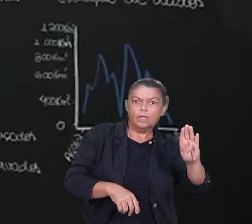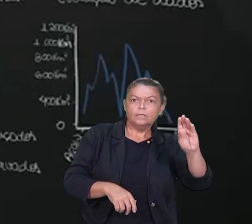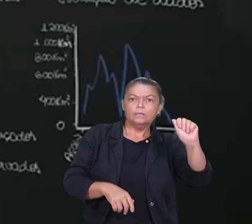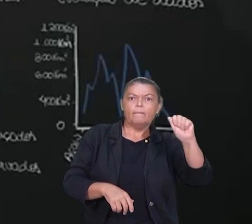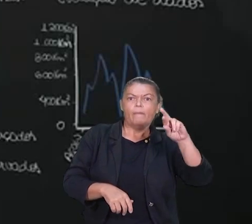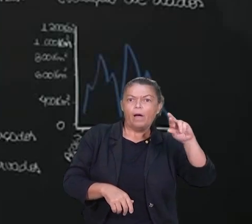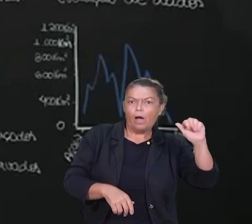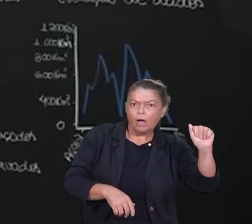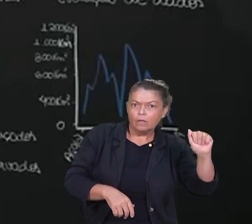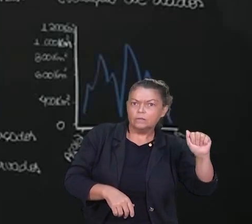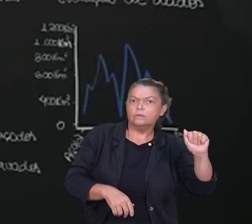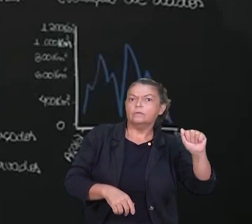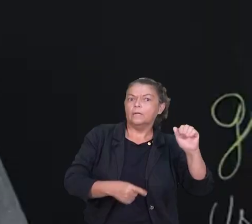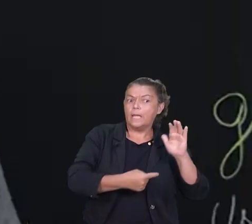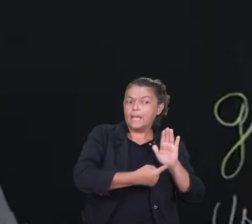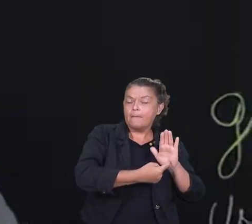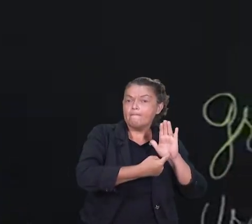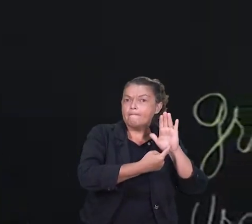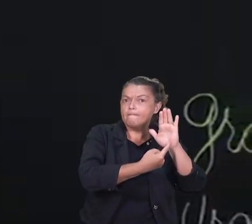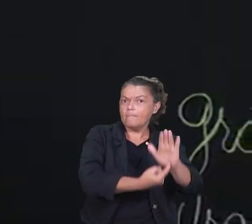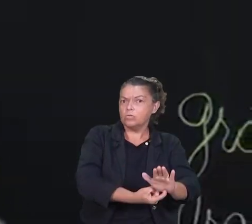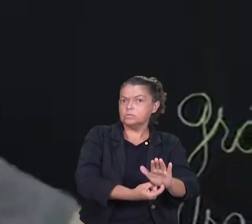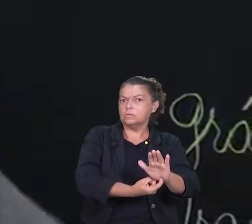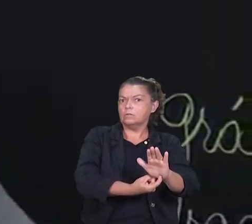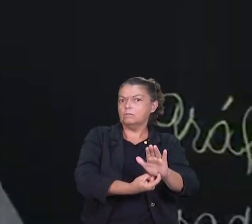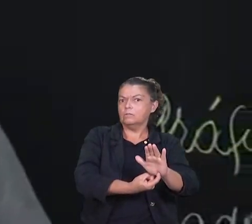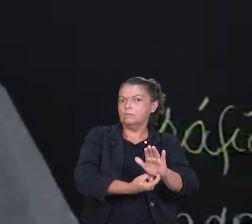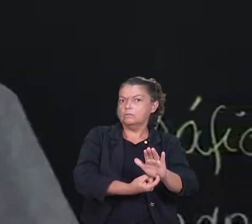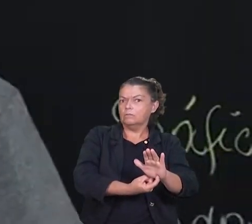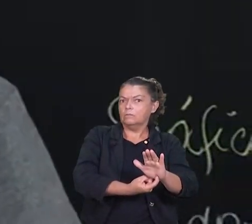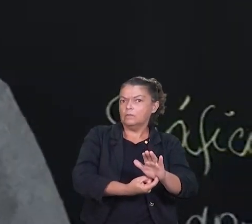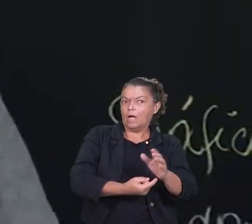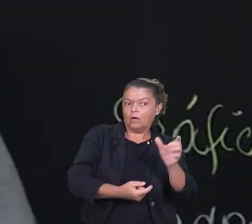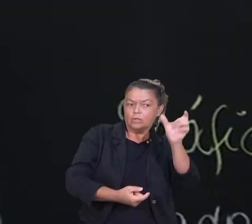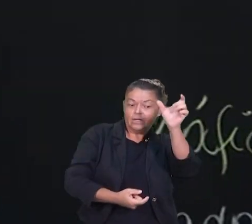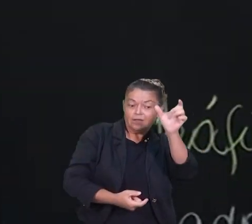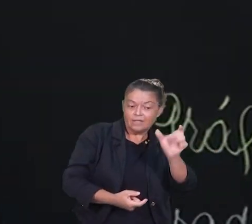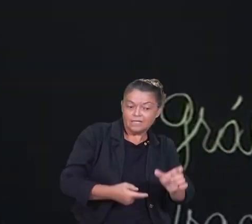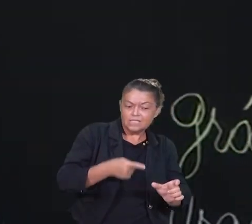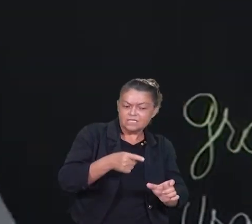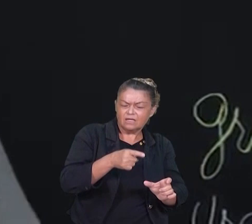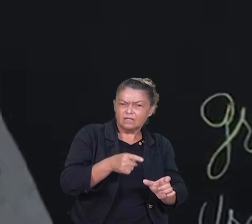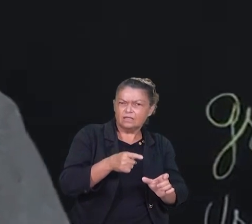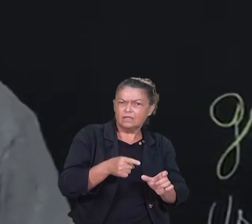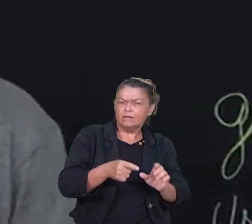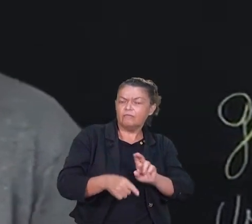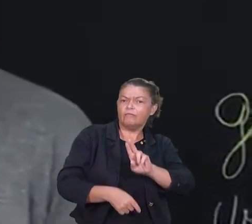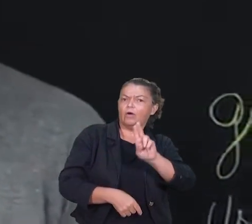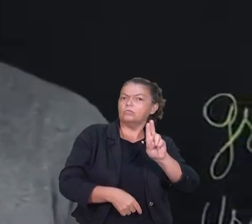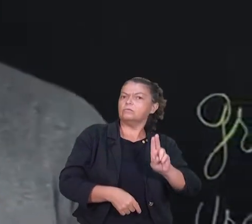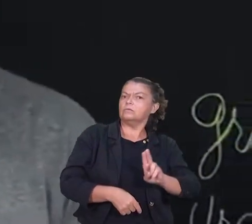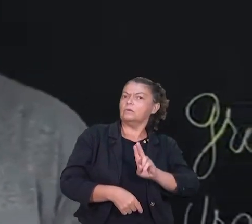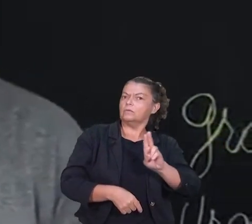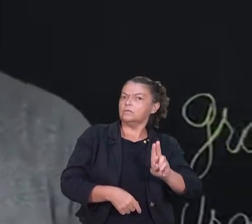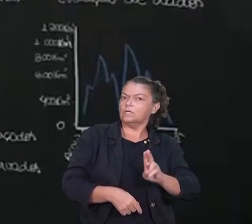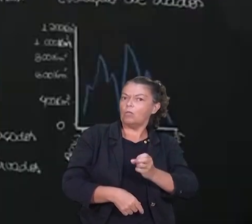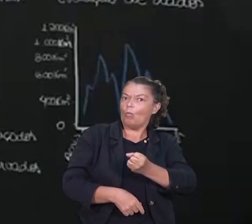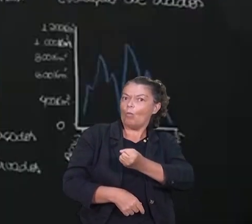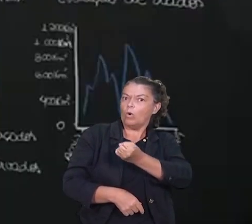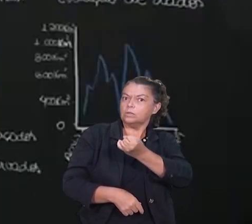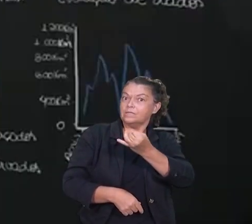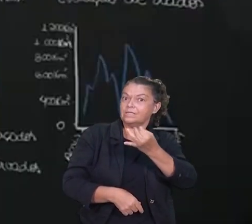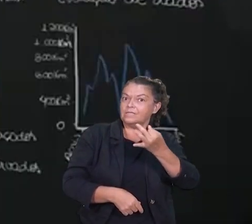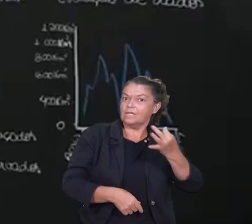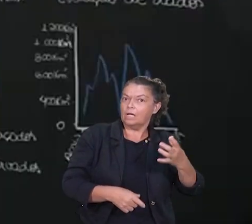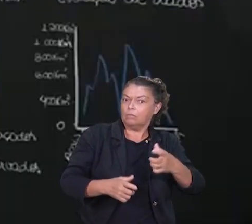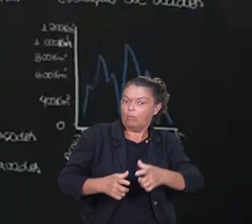dados quantitativos. Agora, o gráfico de setor, ele vai utilizar já uma proporcionalidade. Vamos